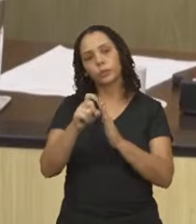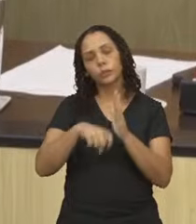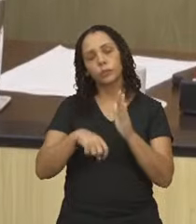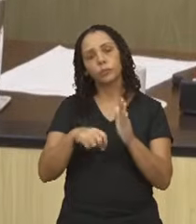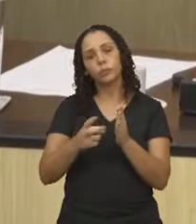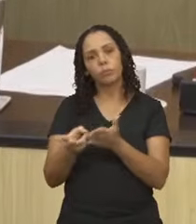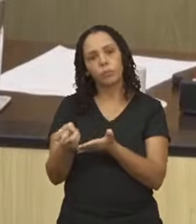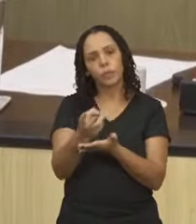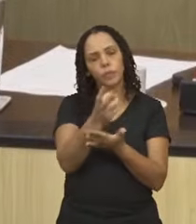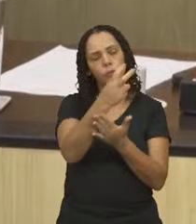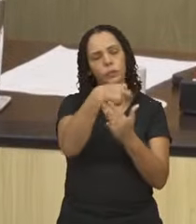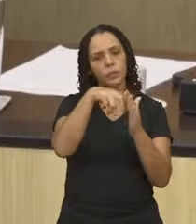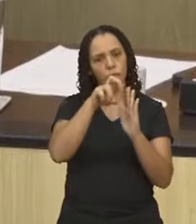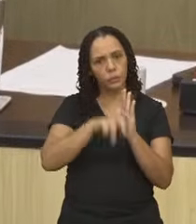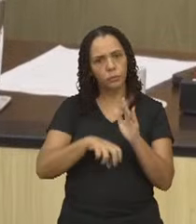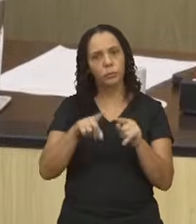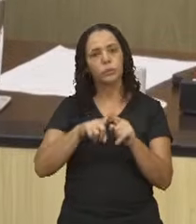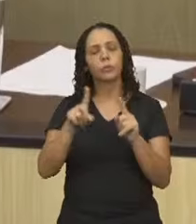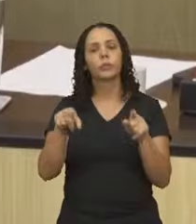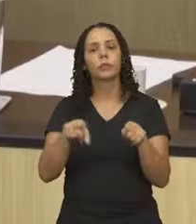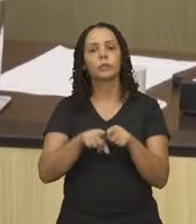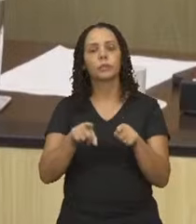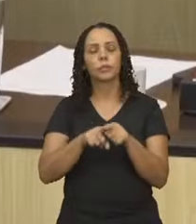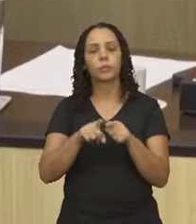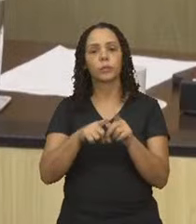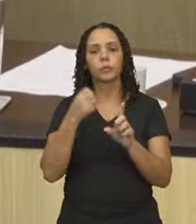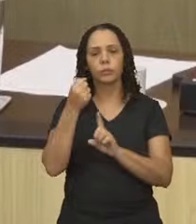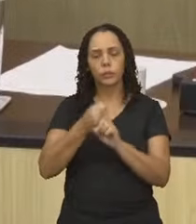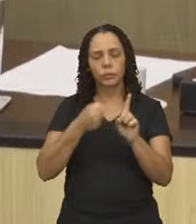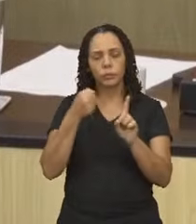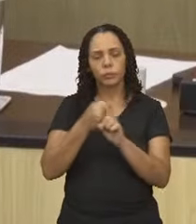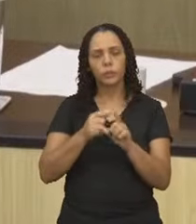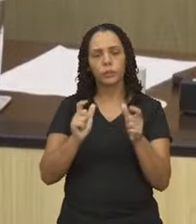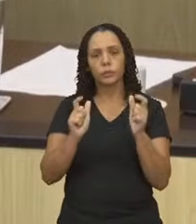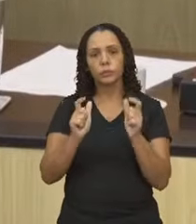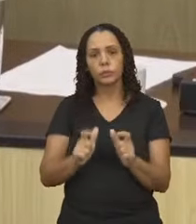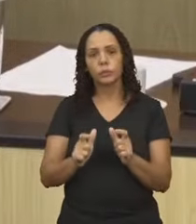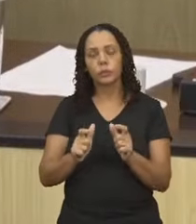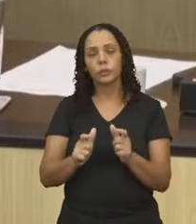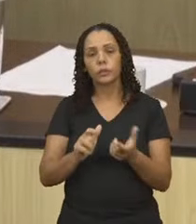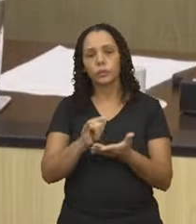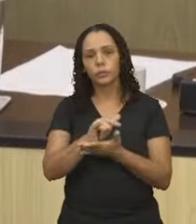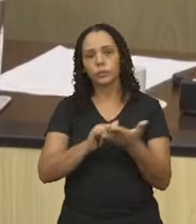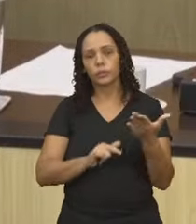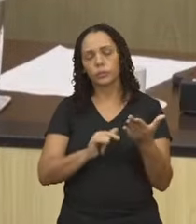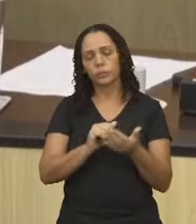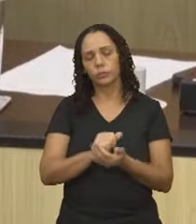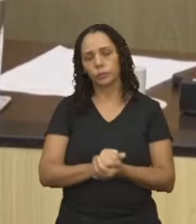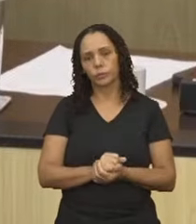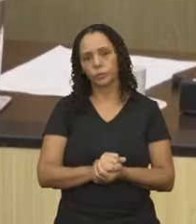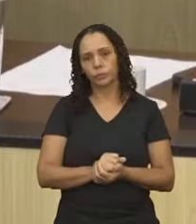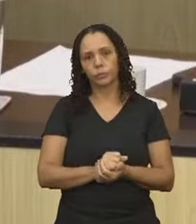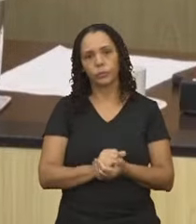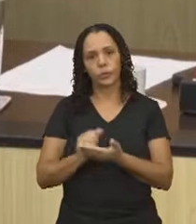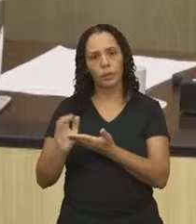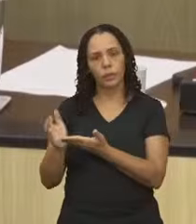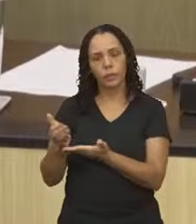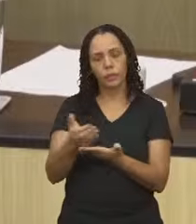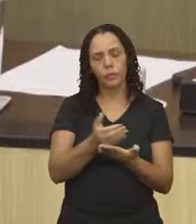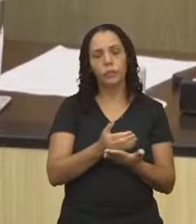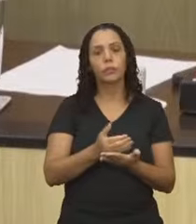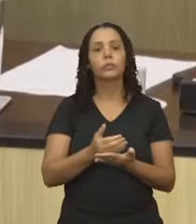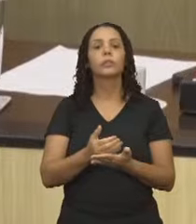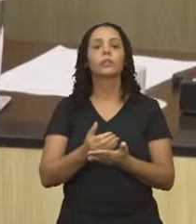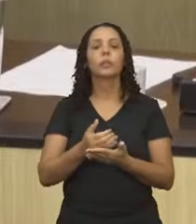mas também pelo impacto no ordenamento territorial, no cadastro imobiliário, na arrecadação de IPTU